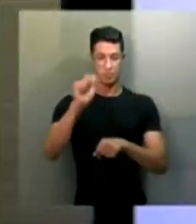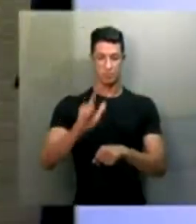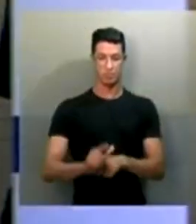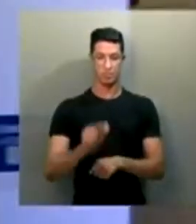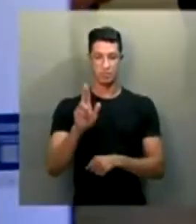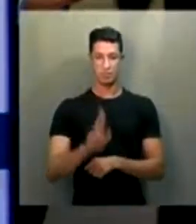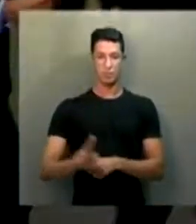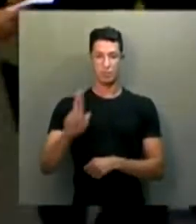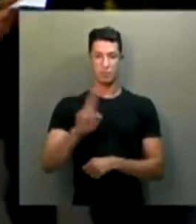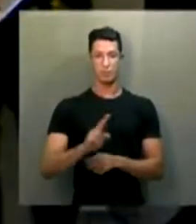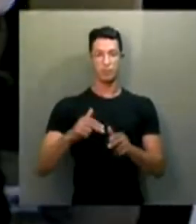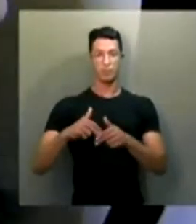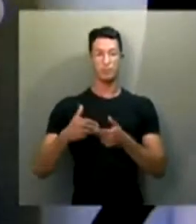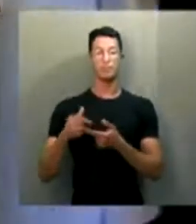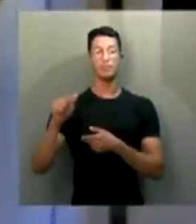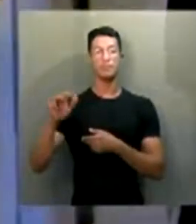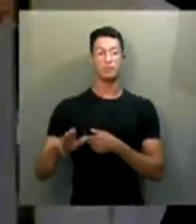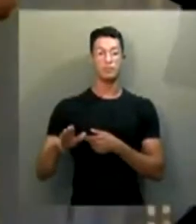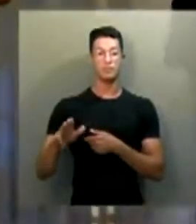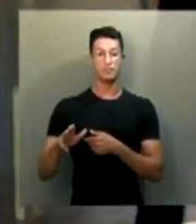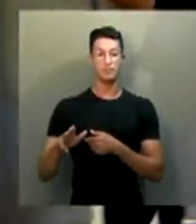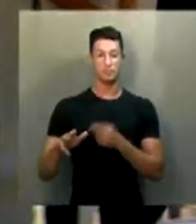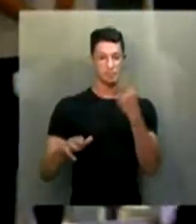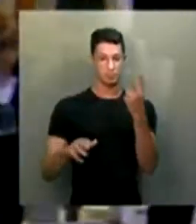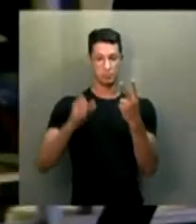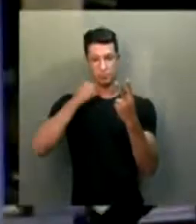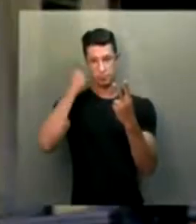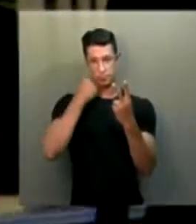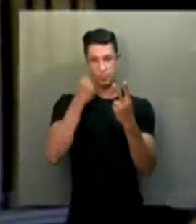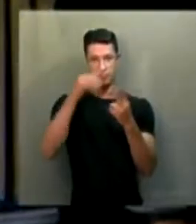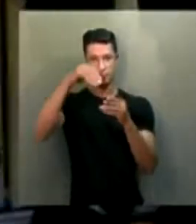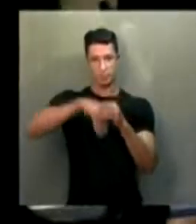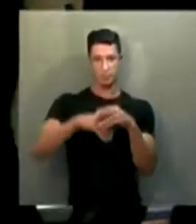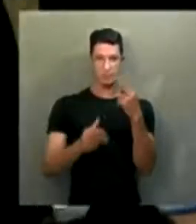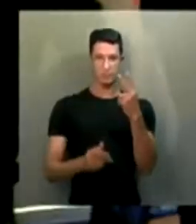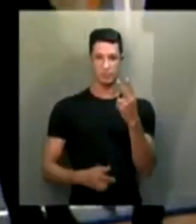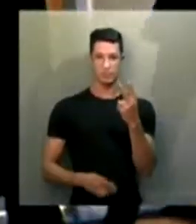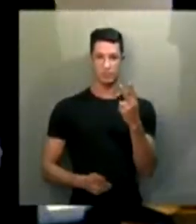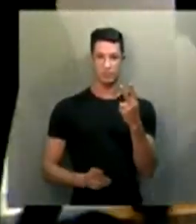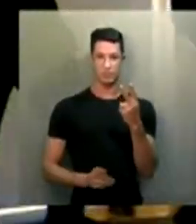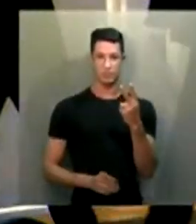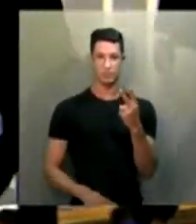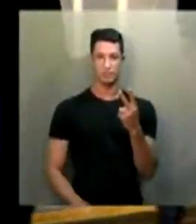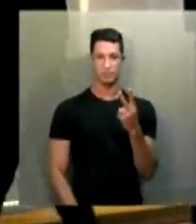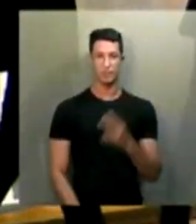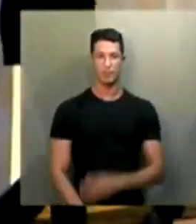foi utilizada por Alessandro Aro. Dois senadores. Alessandro Aro.